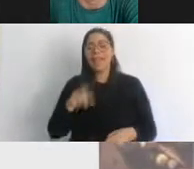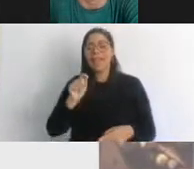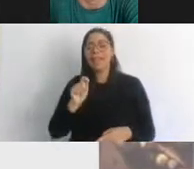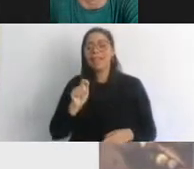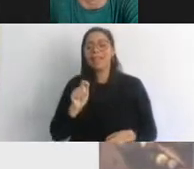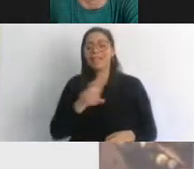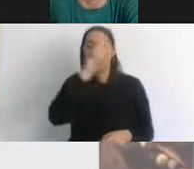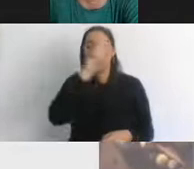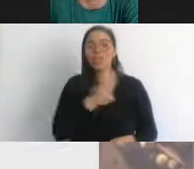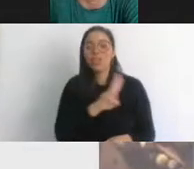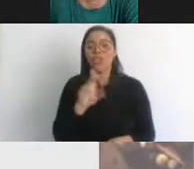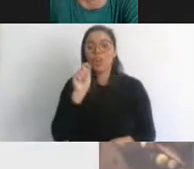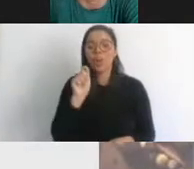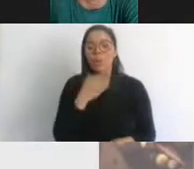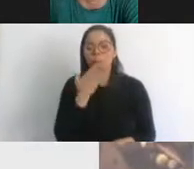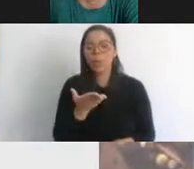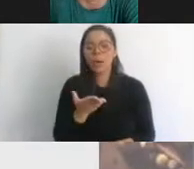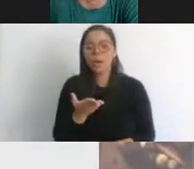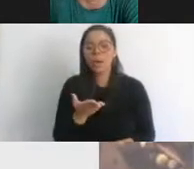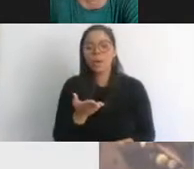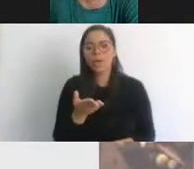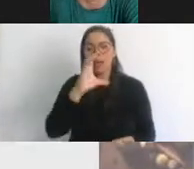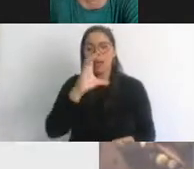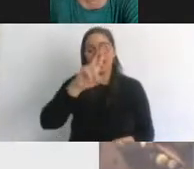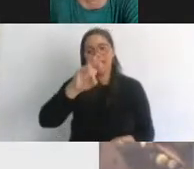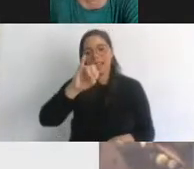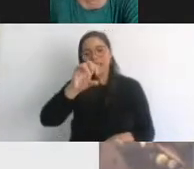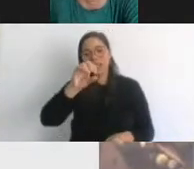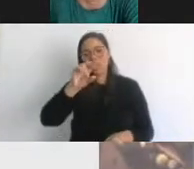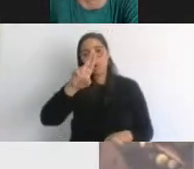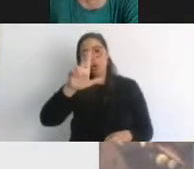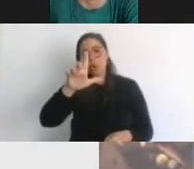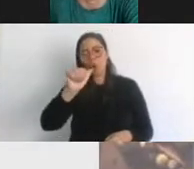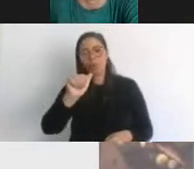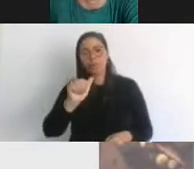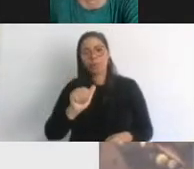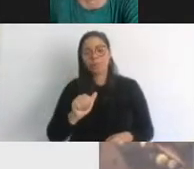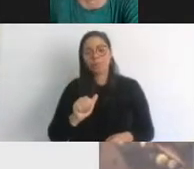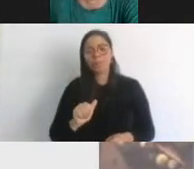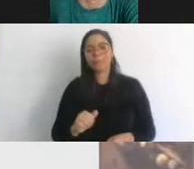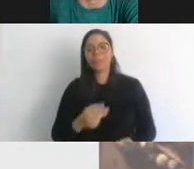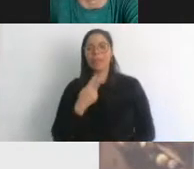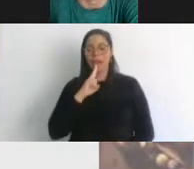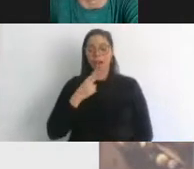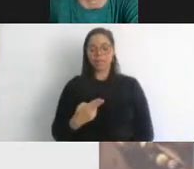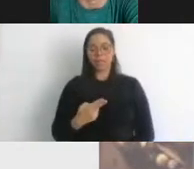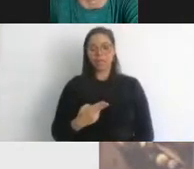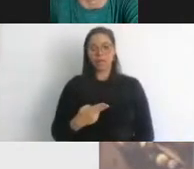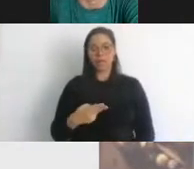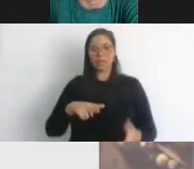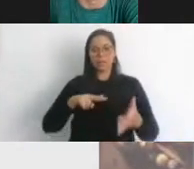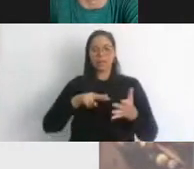que também tem o seu seu aspecto lá de preconceito de porque quer criola a língua Franco é Jean